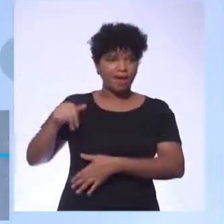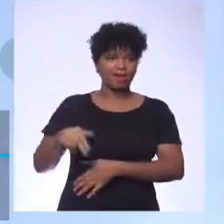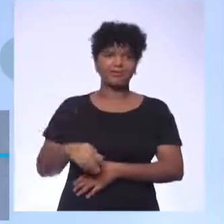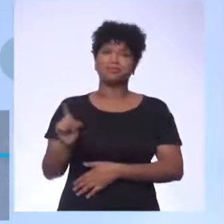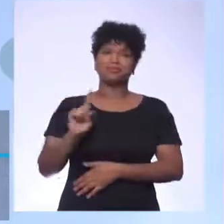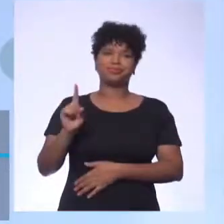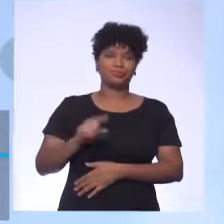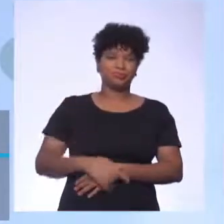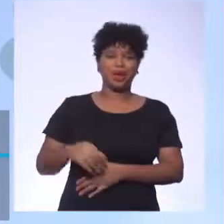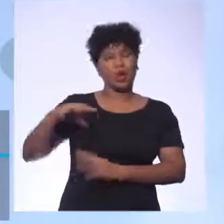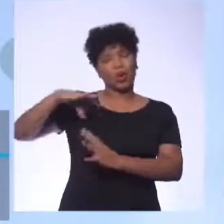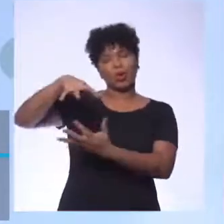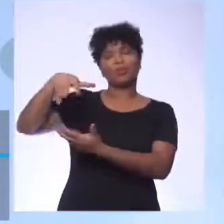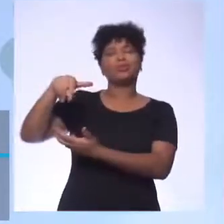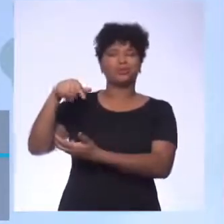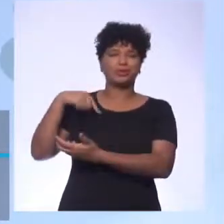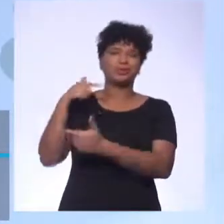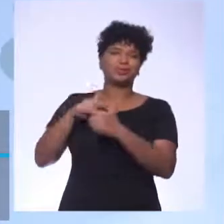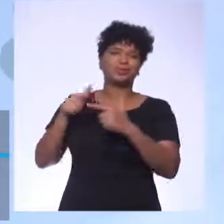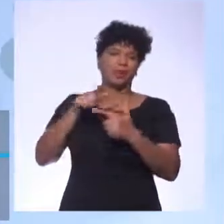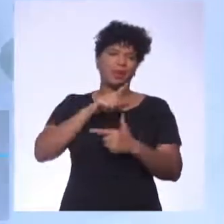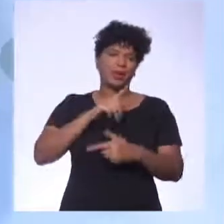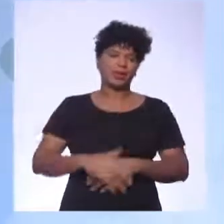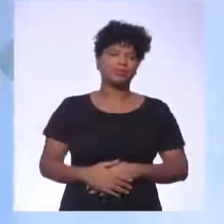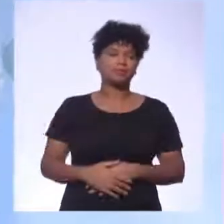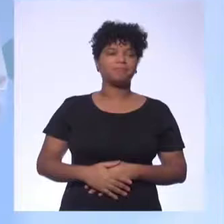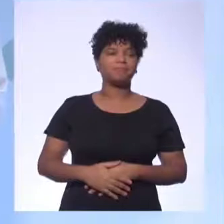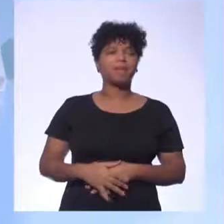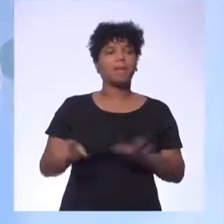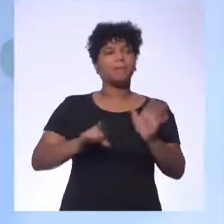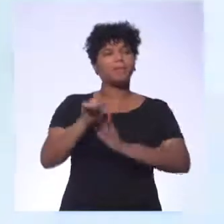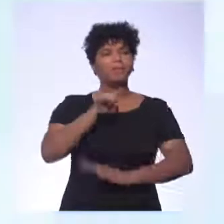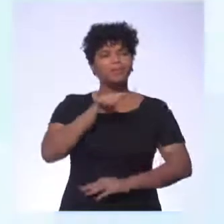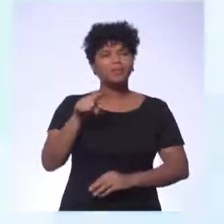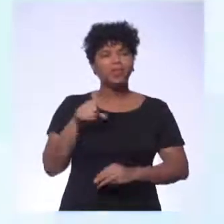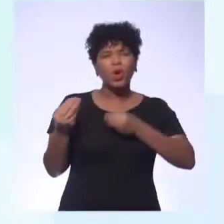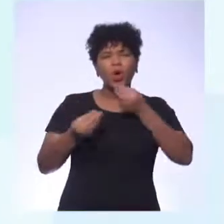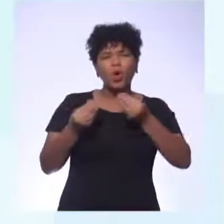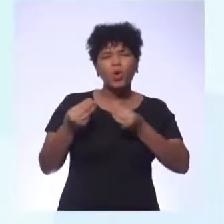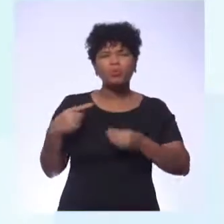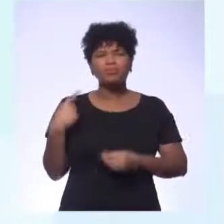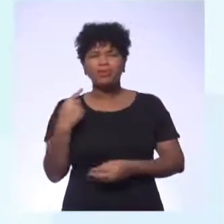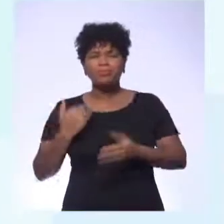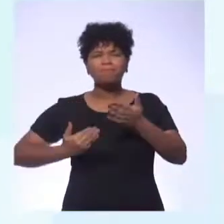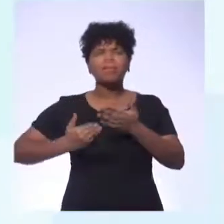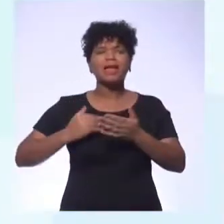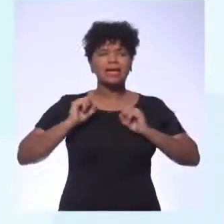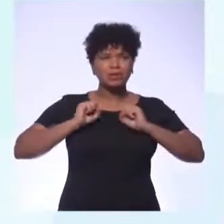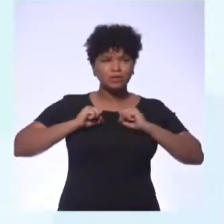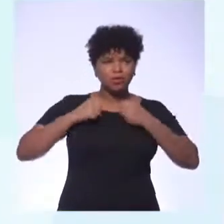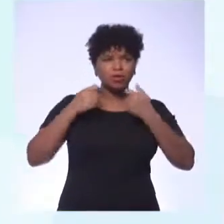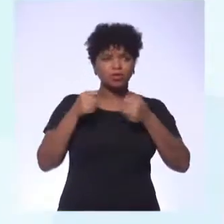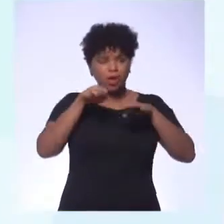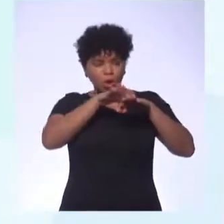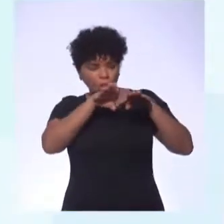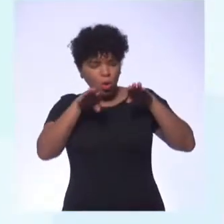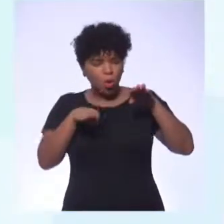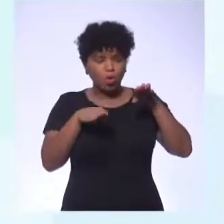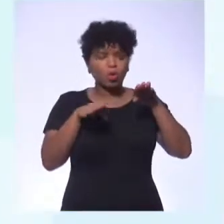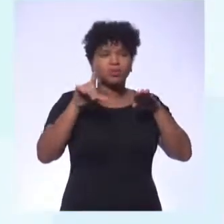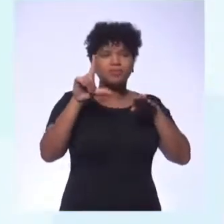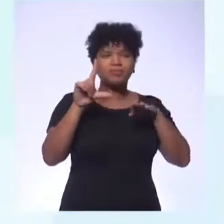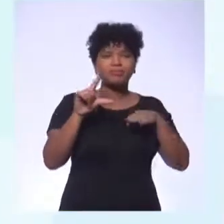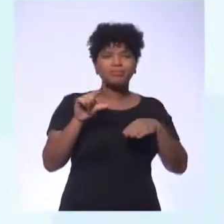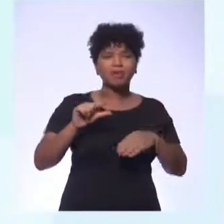tá bom. Então eu quero saber de vocês o seguinte aí, ó, como a redução das desigualdades pode contribuir para uma